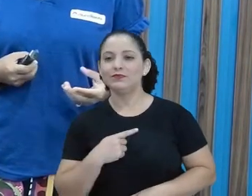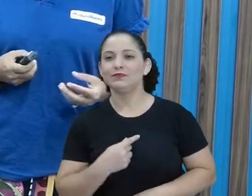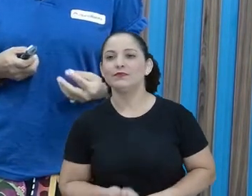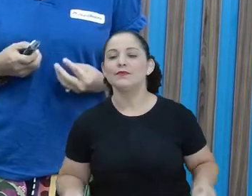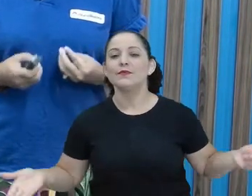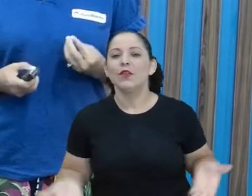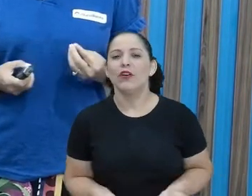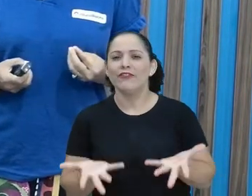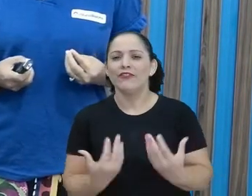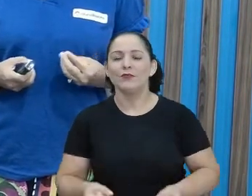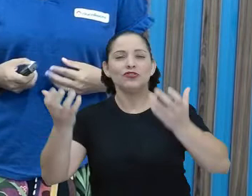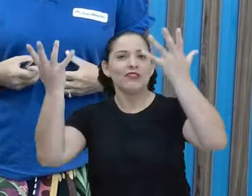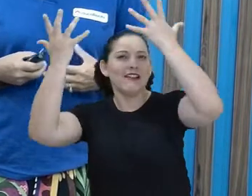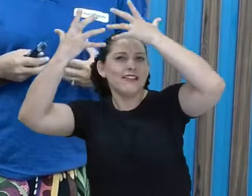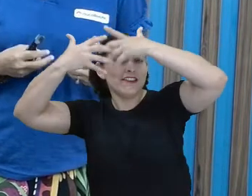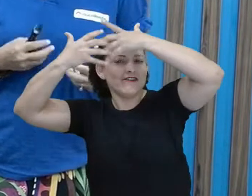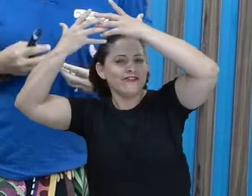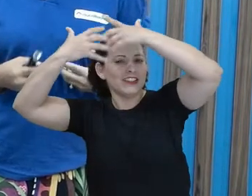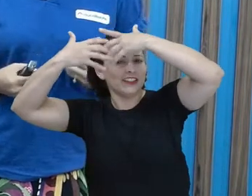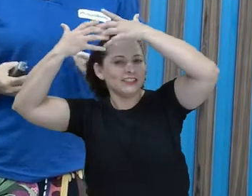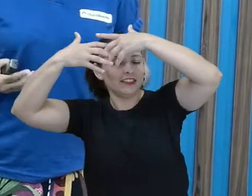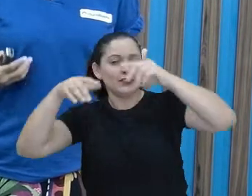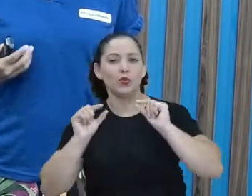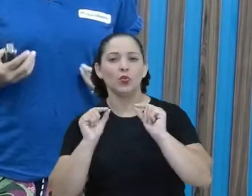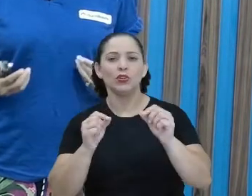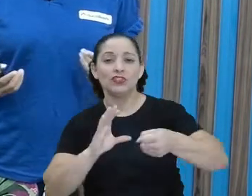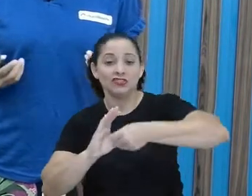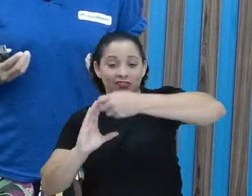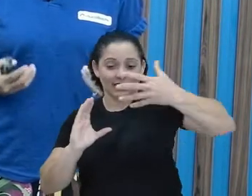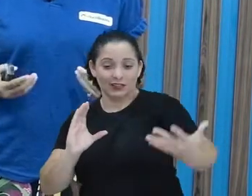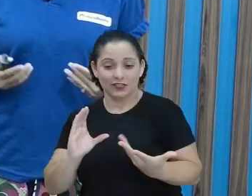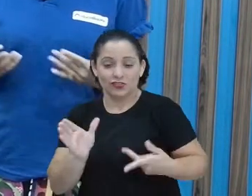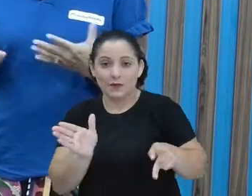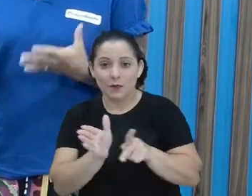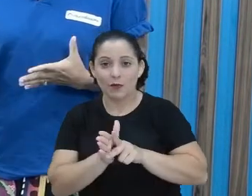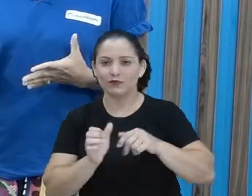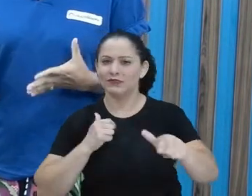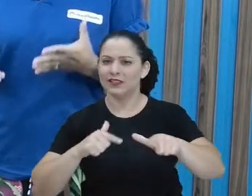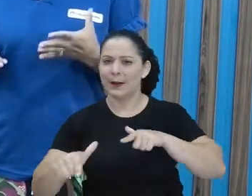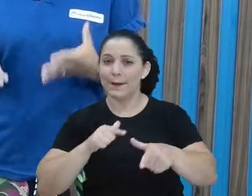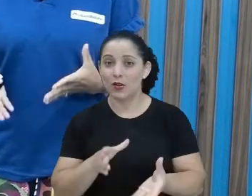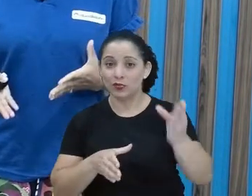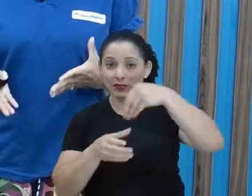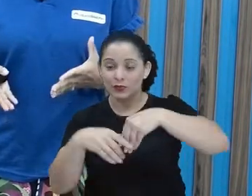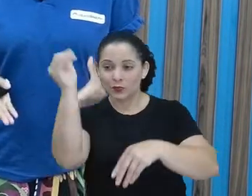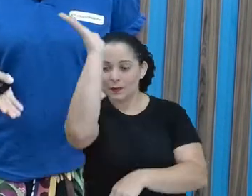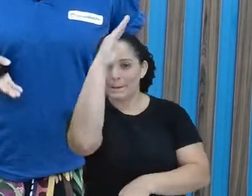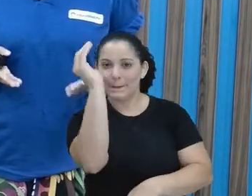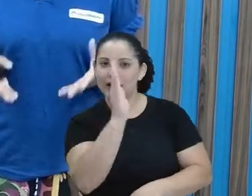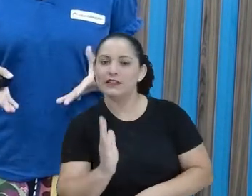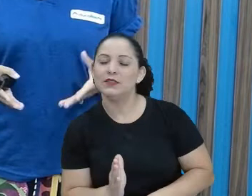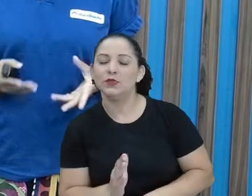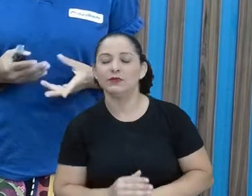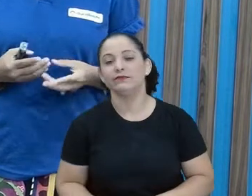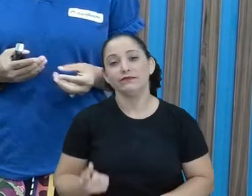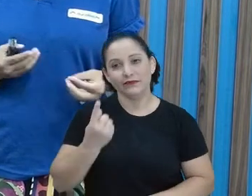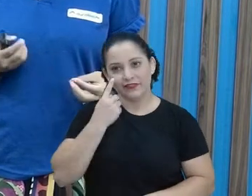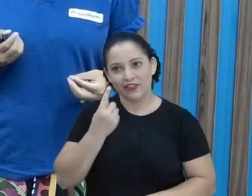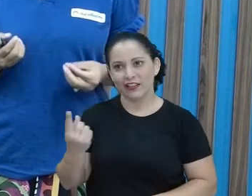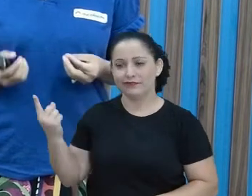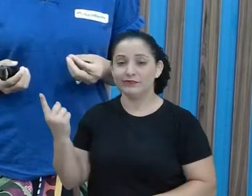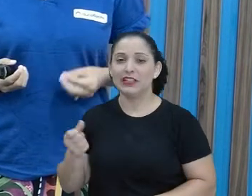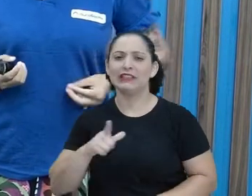vamos refletir a respeito de alguns aspectos do trabalho em nosso país, no Brasil. Vejam, tem